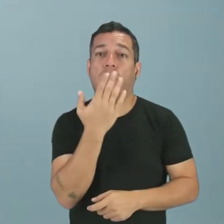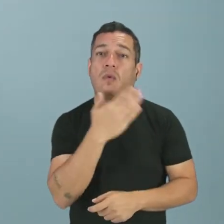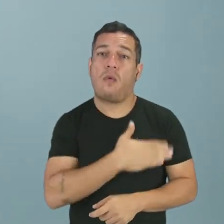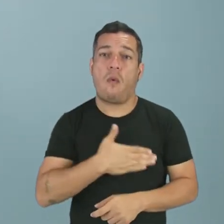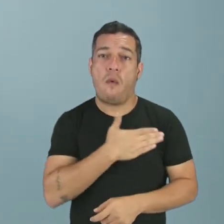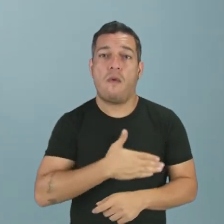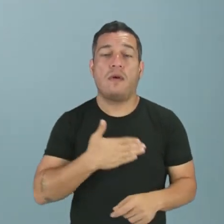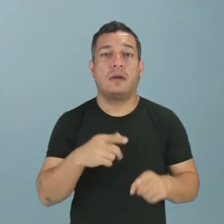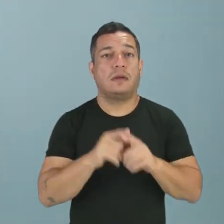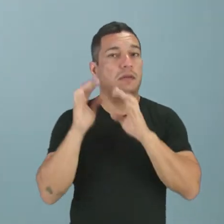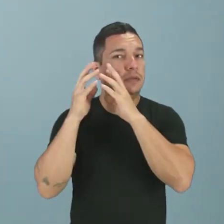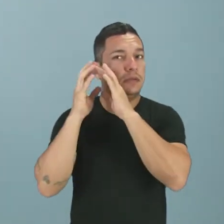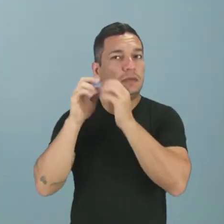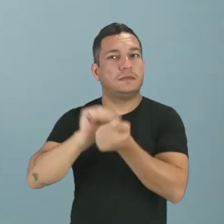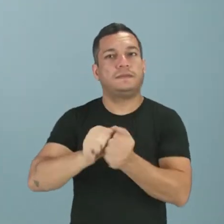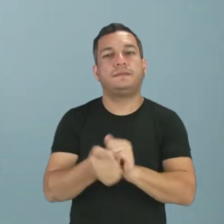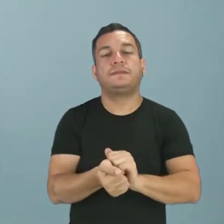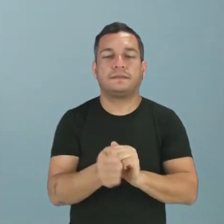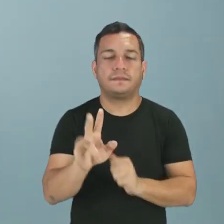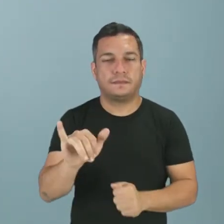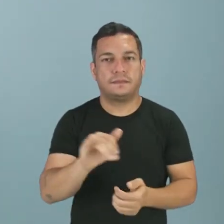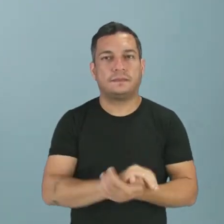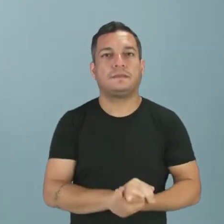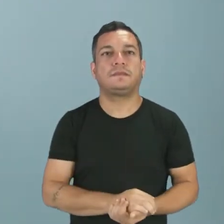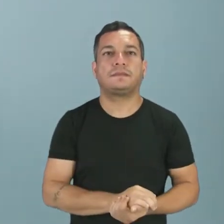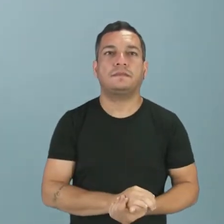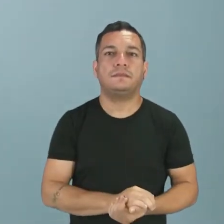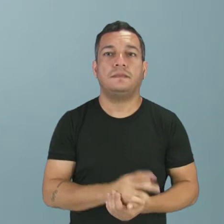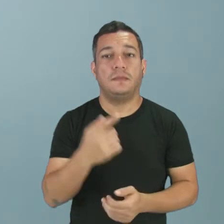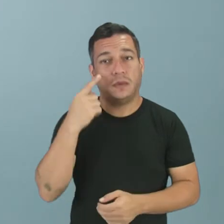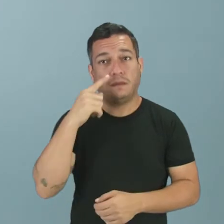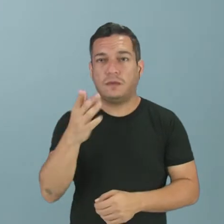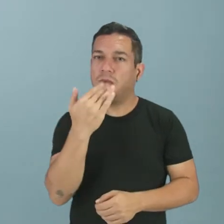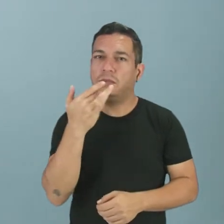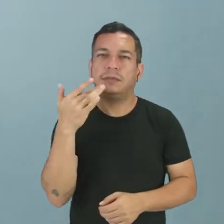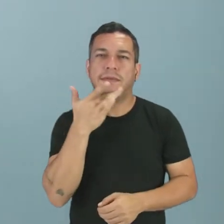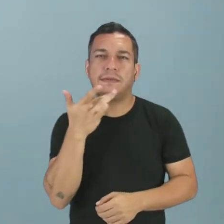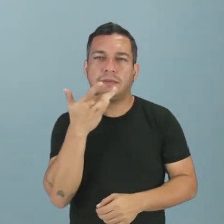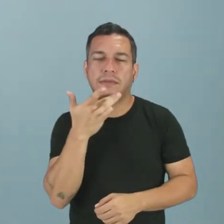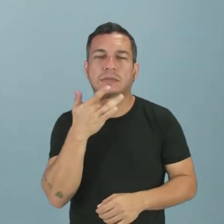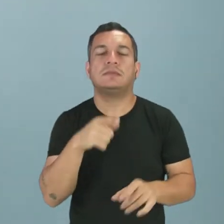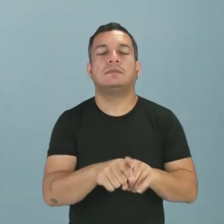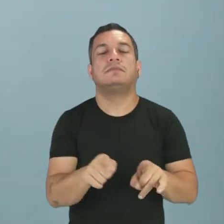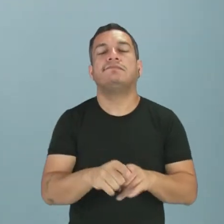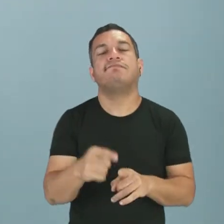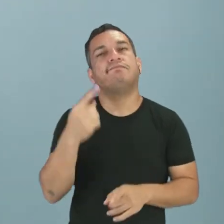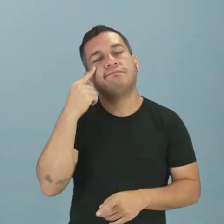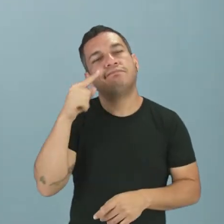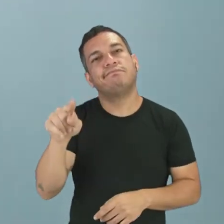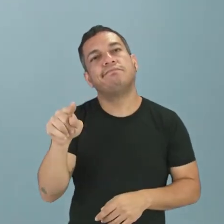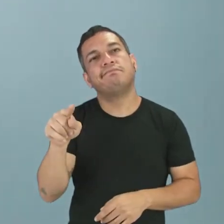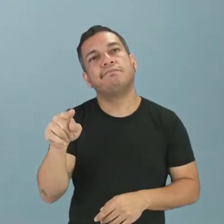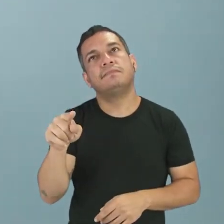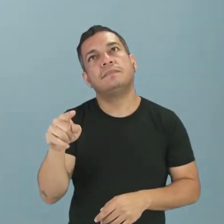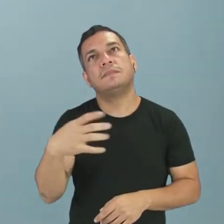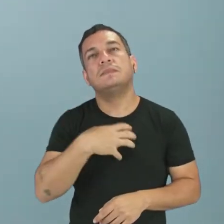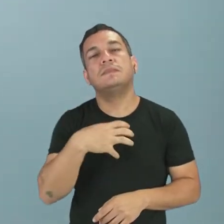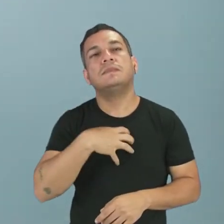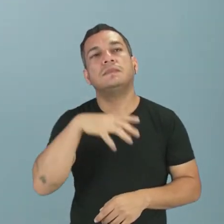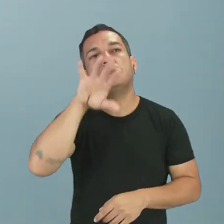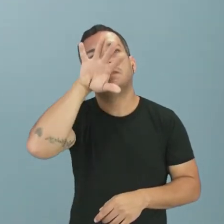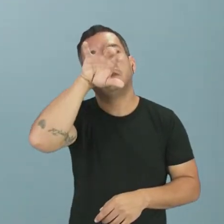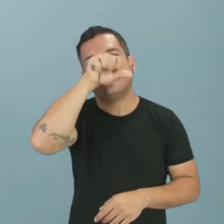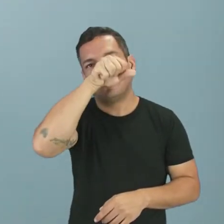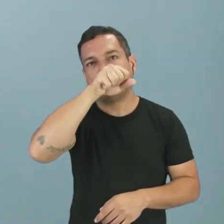aí o nosso cérebro vai se adaptando. E aí quando você vê uma comida gostosa, quando você sente o